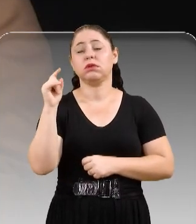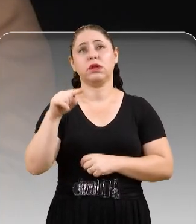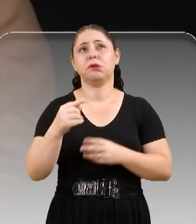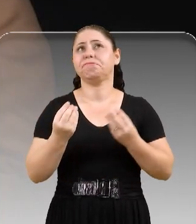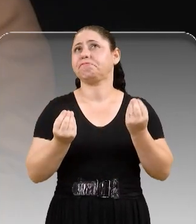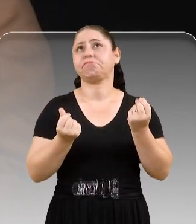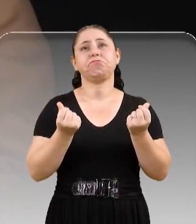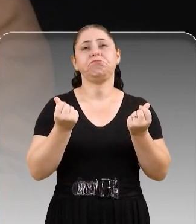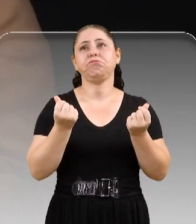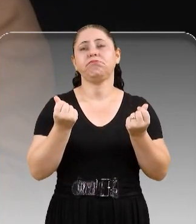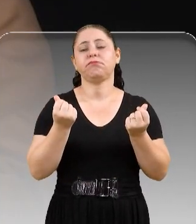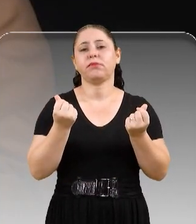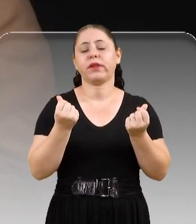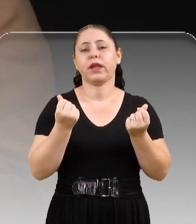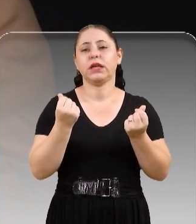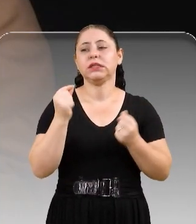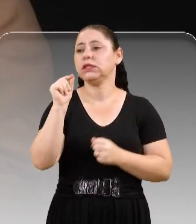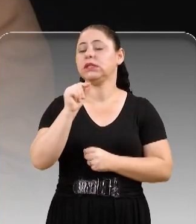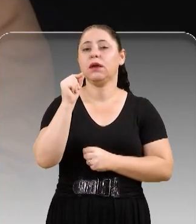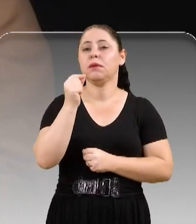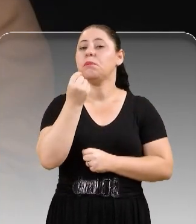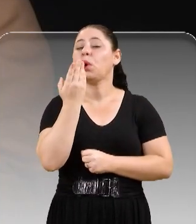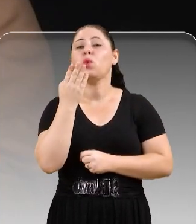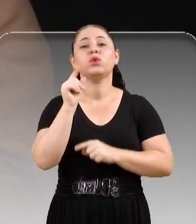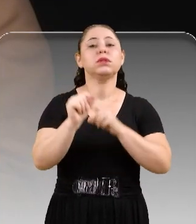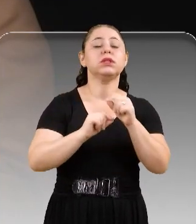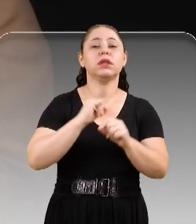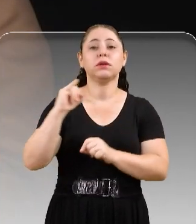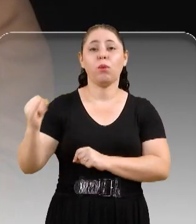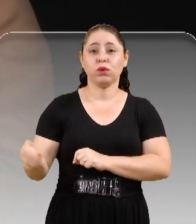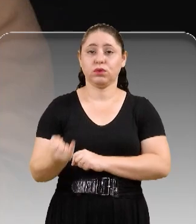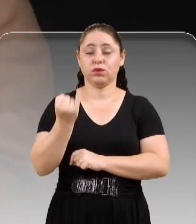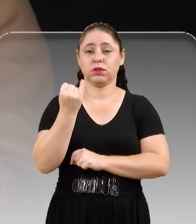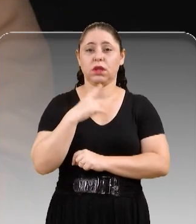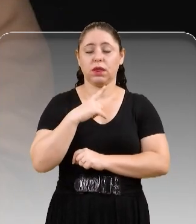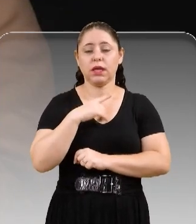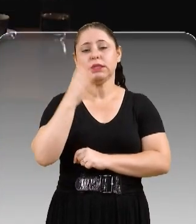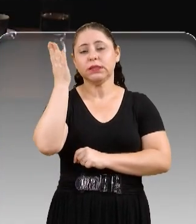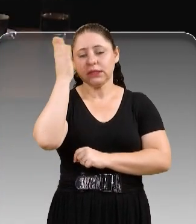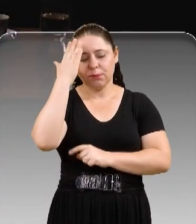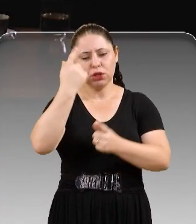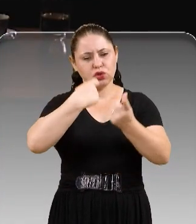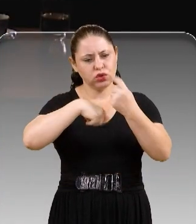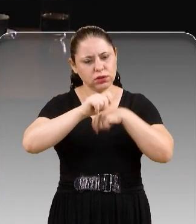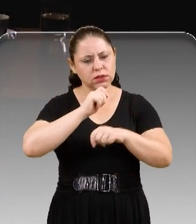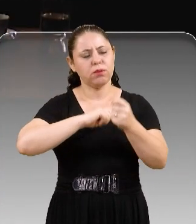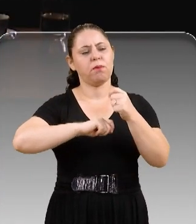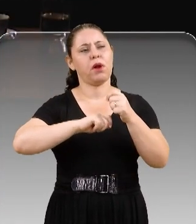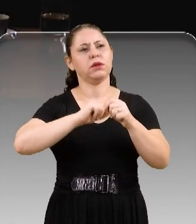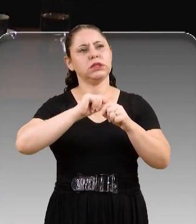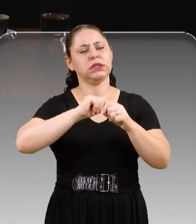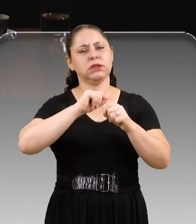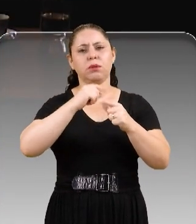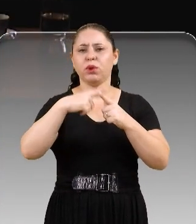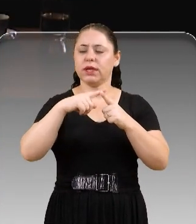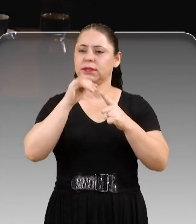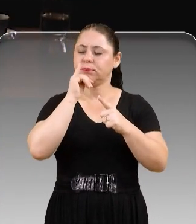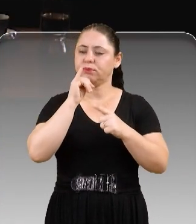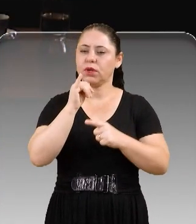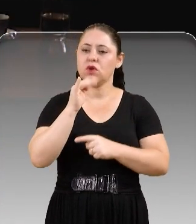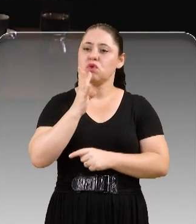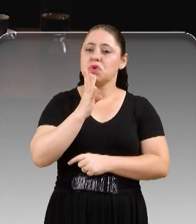vantagem disso é você ter noções de gestão, principalmente. O conhecimento técnico é bom, excelente,